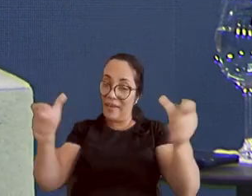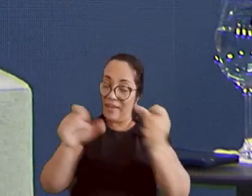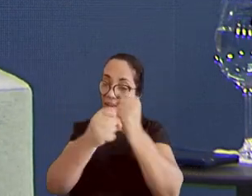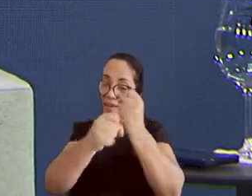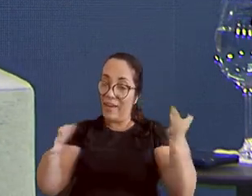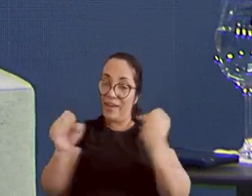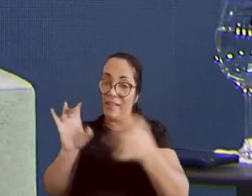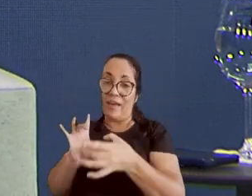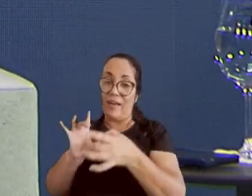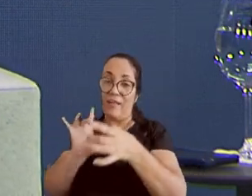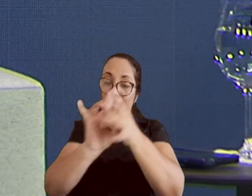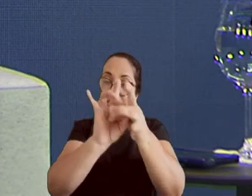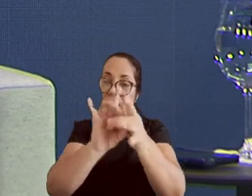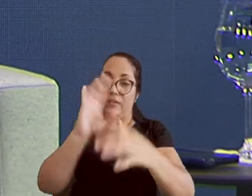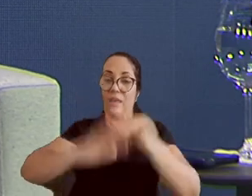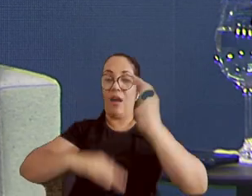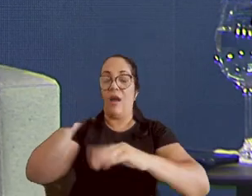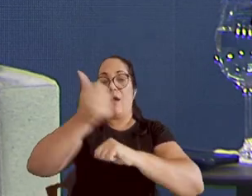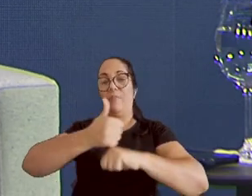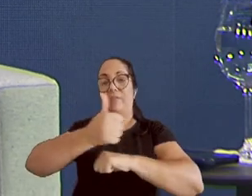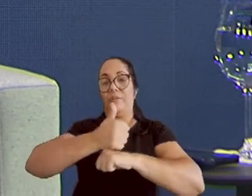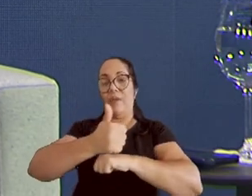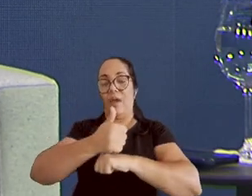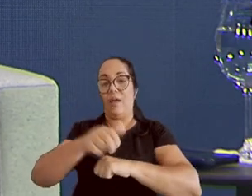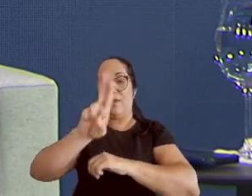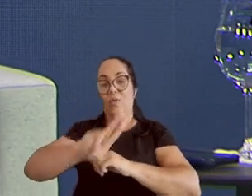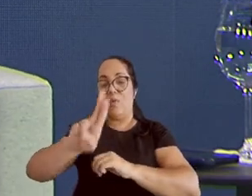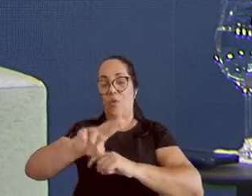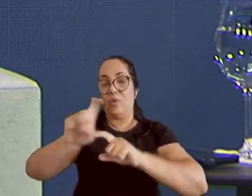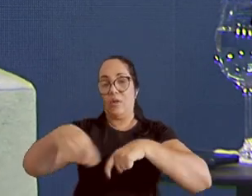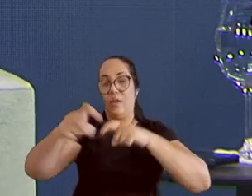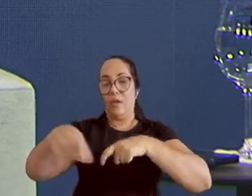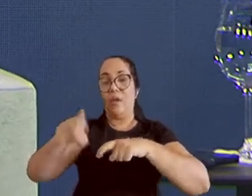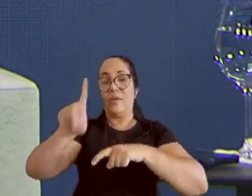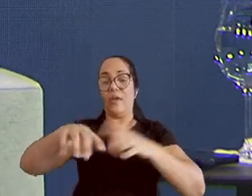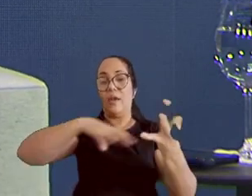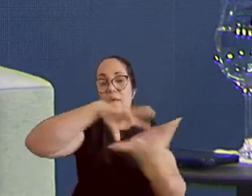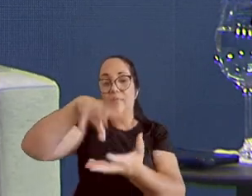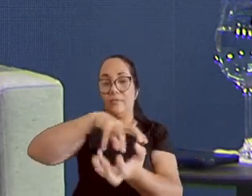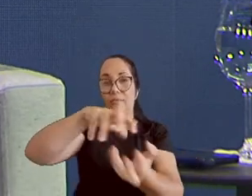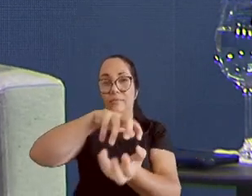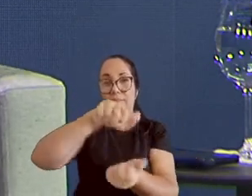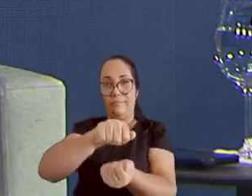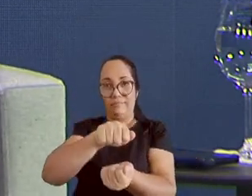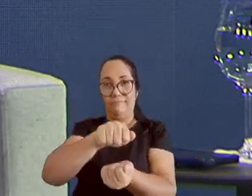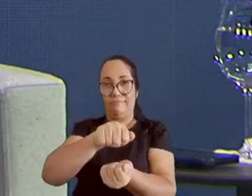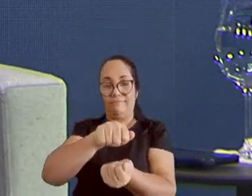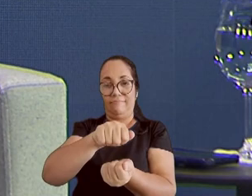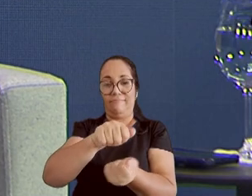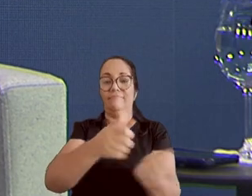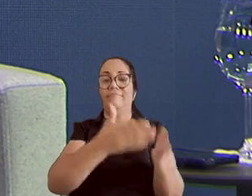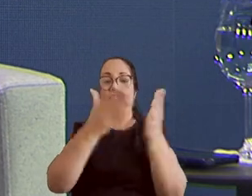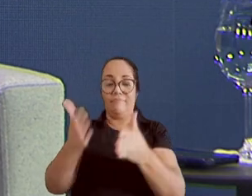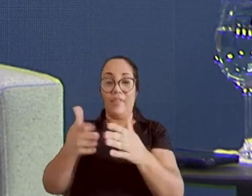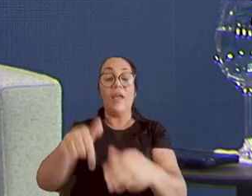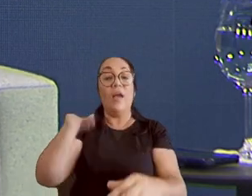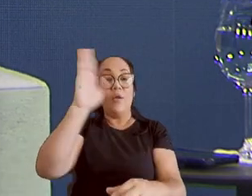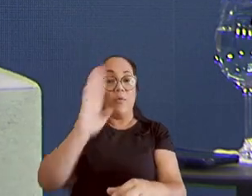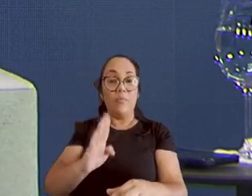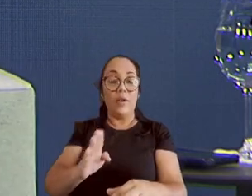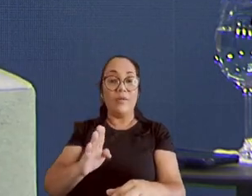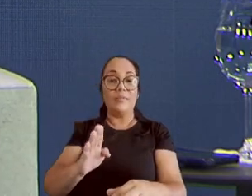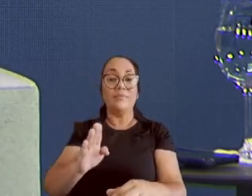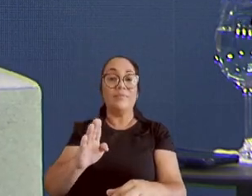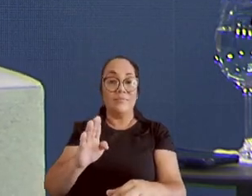dá para associar da sustentabilidade são coisas que andam em conjunto né E aí o Brasil também é privilegiado né